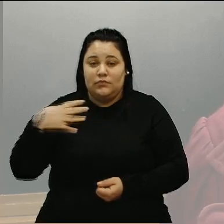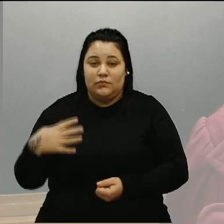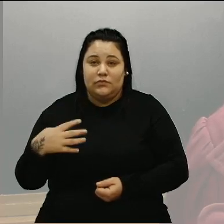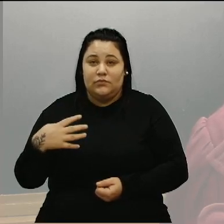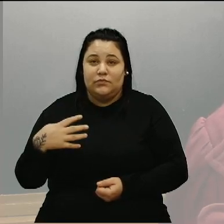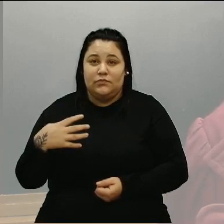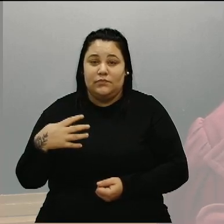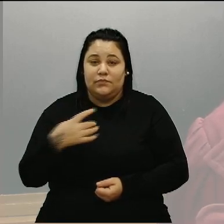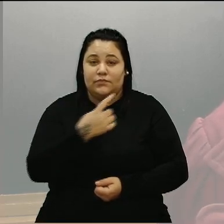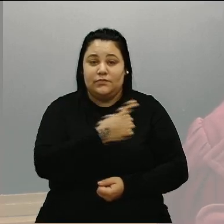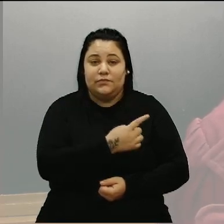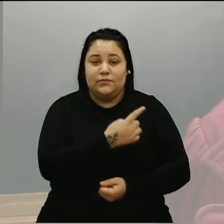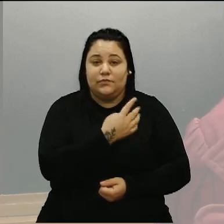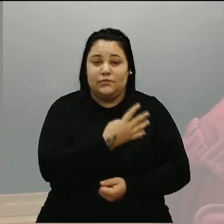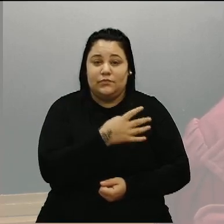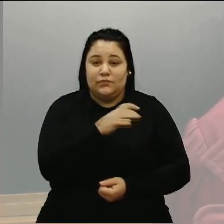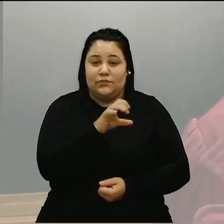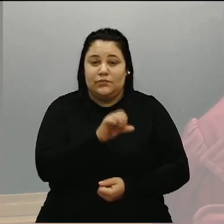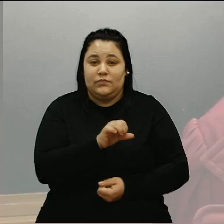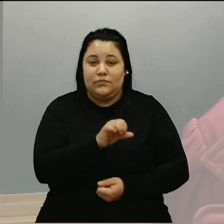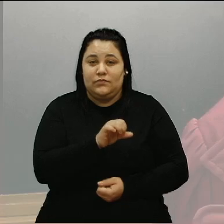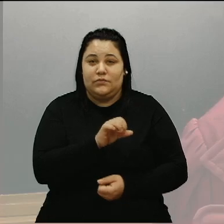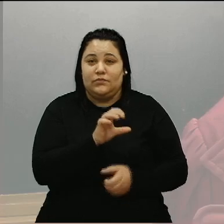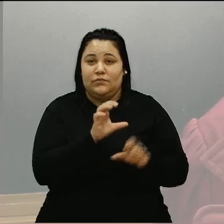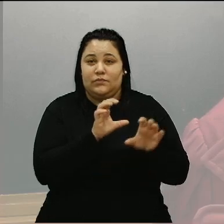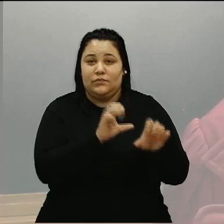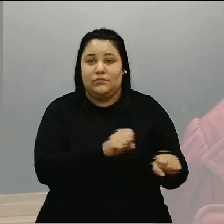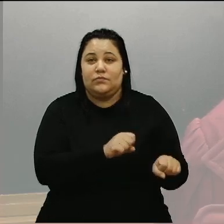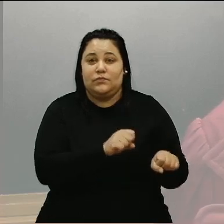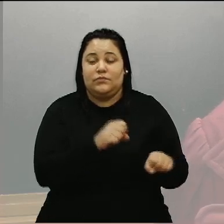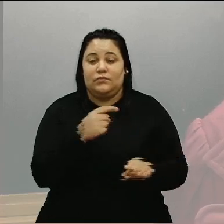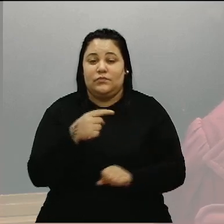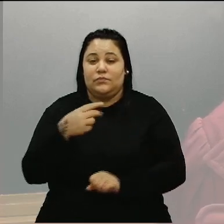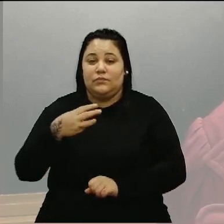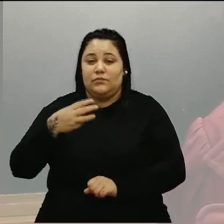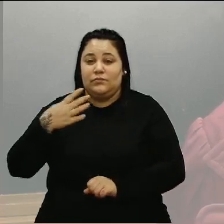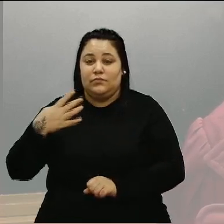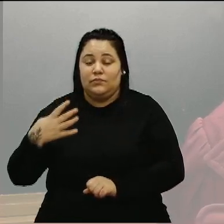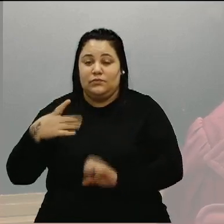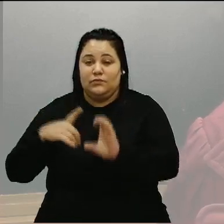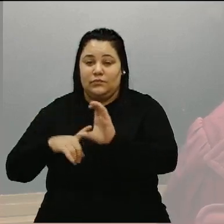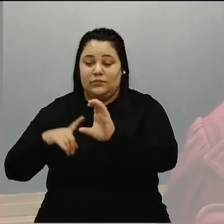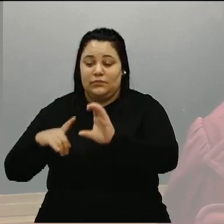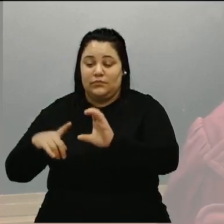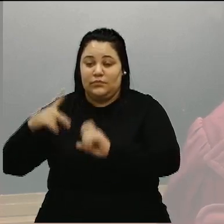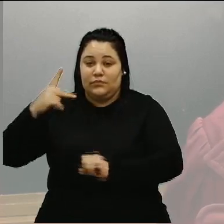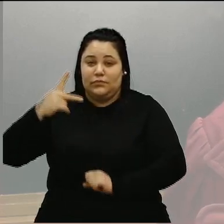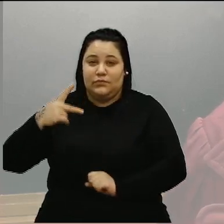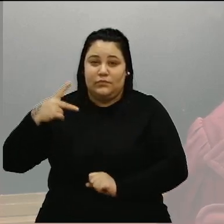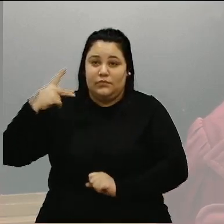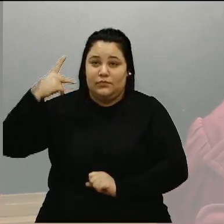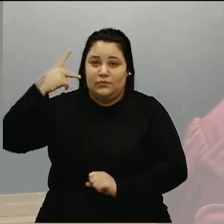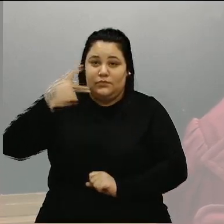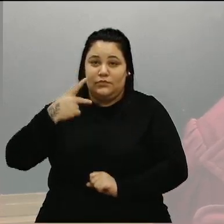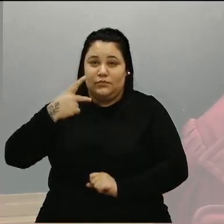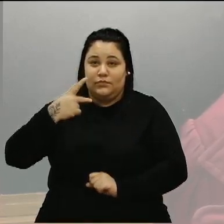2024, 149 anos da colonização e 134